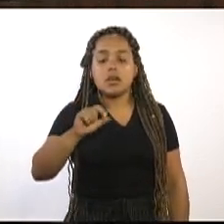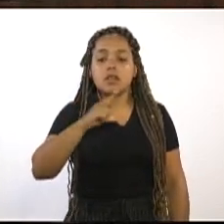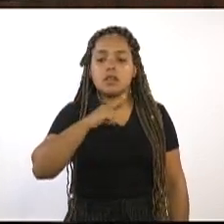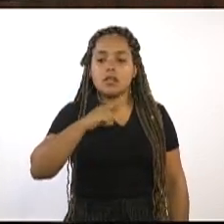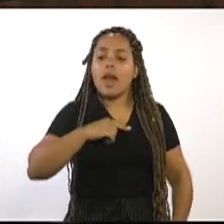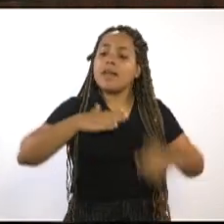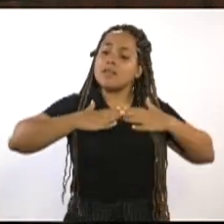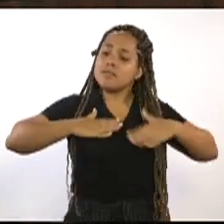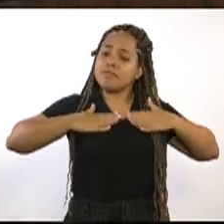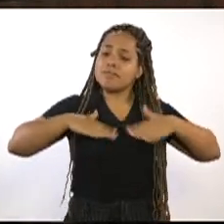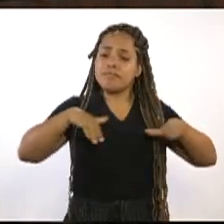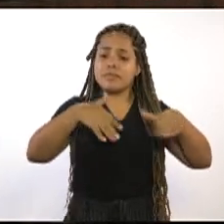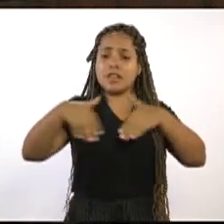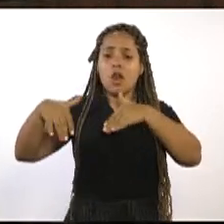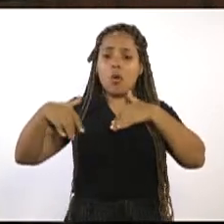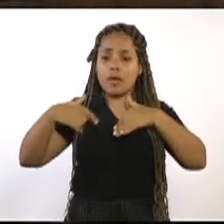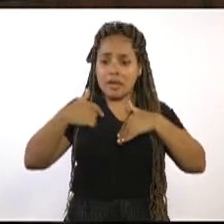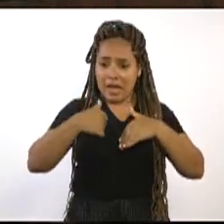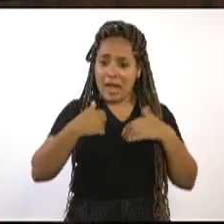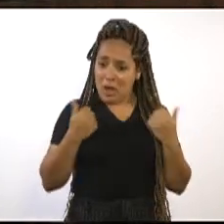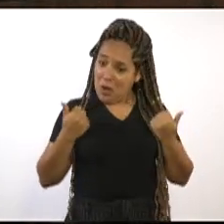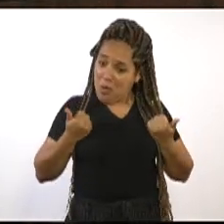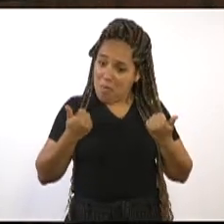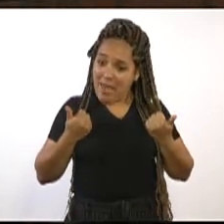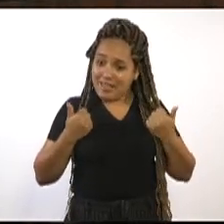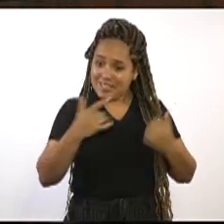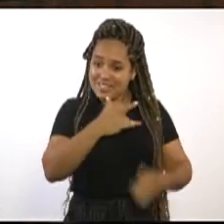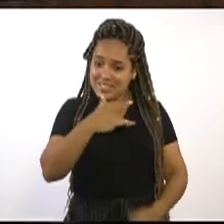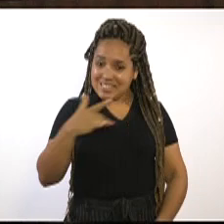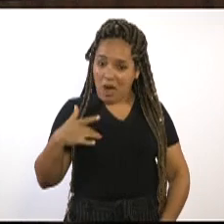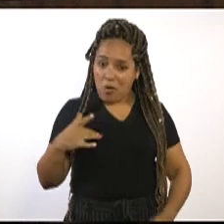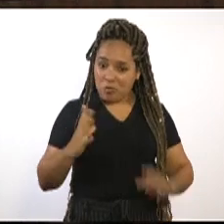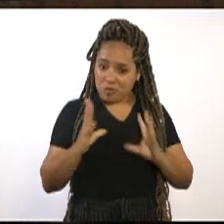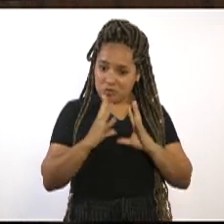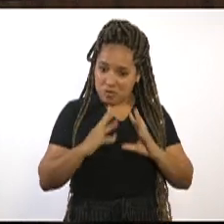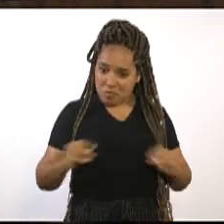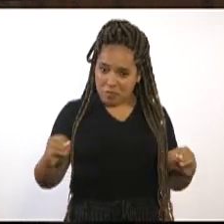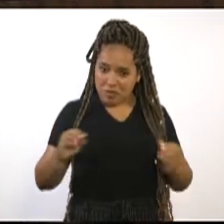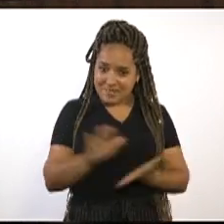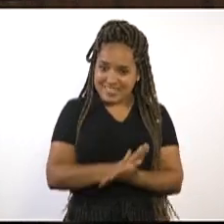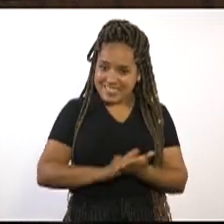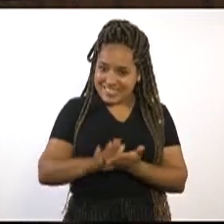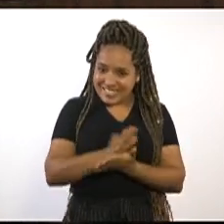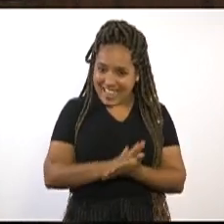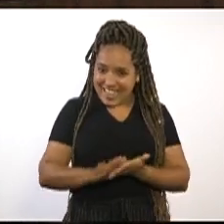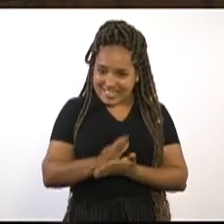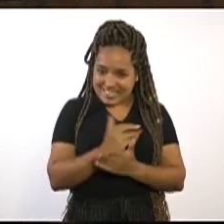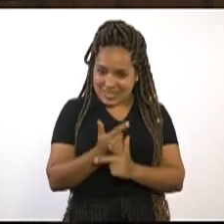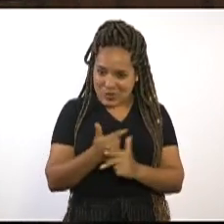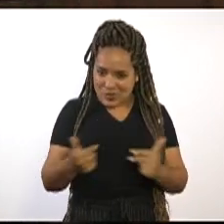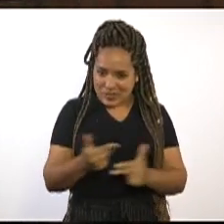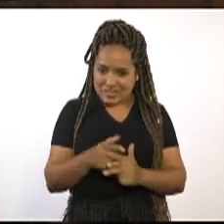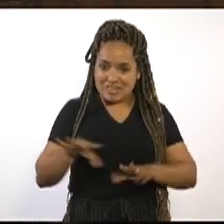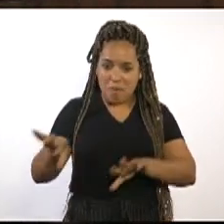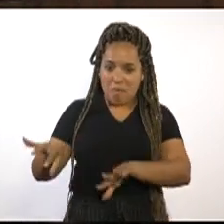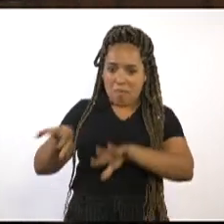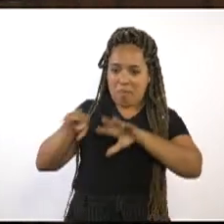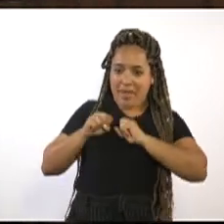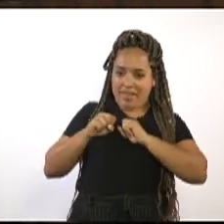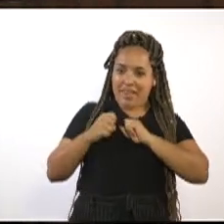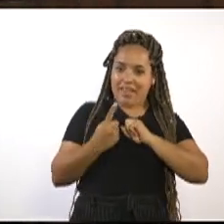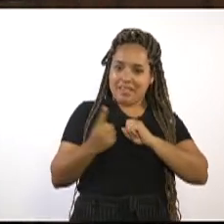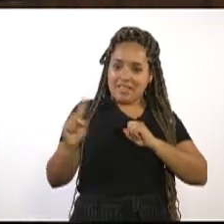estou curado, na verdade nem curado, né? Estou não infectado quanto a isso, mas guardarei